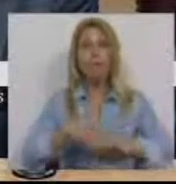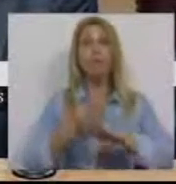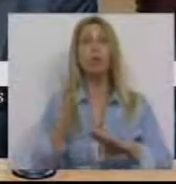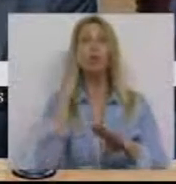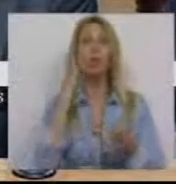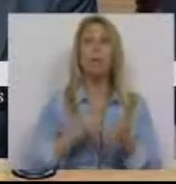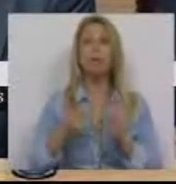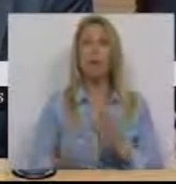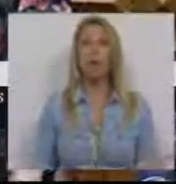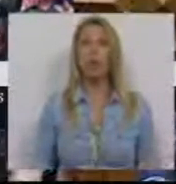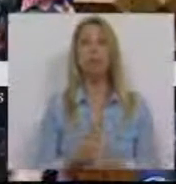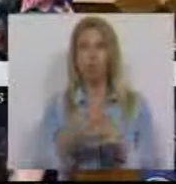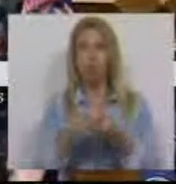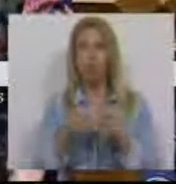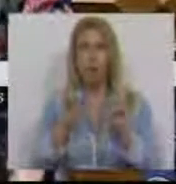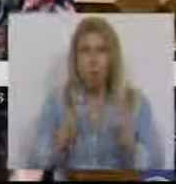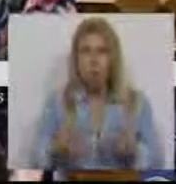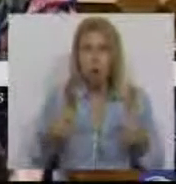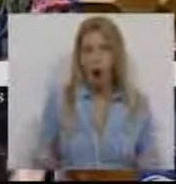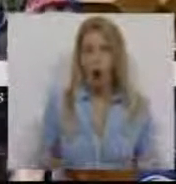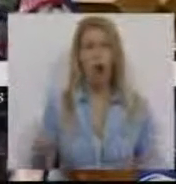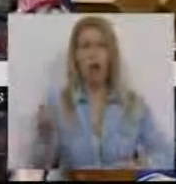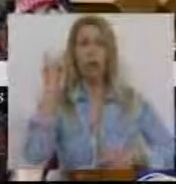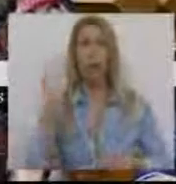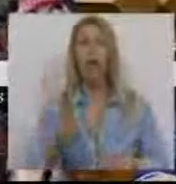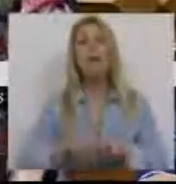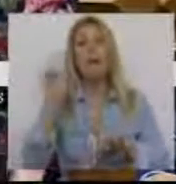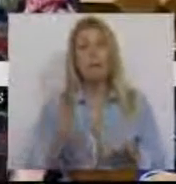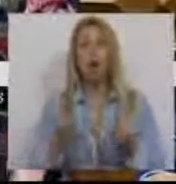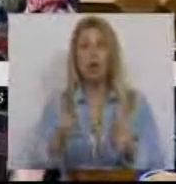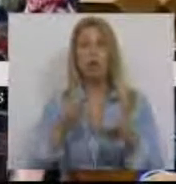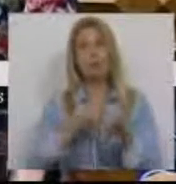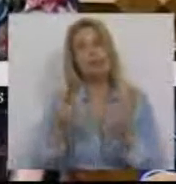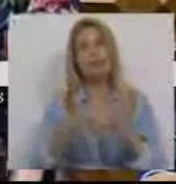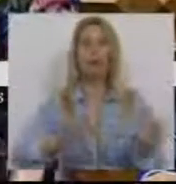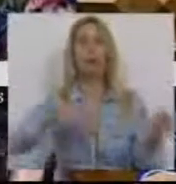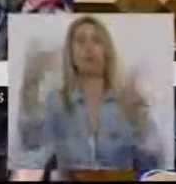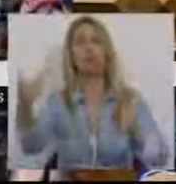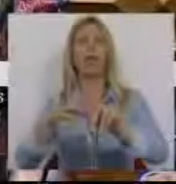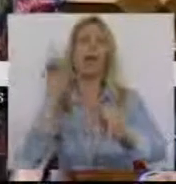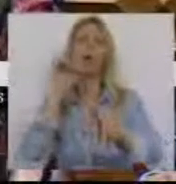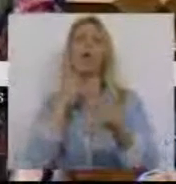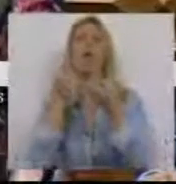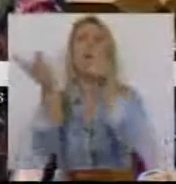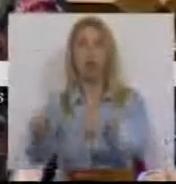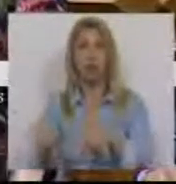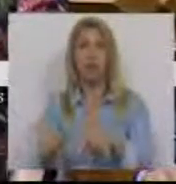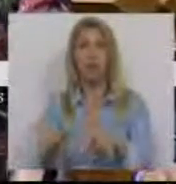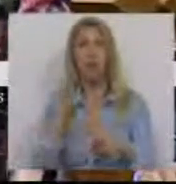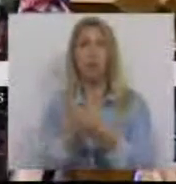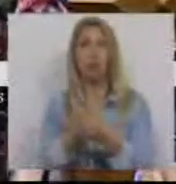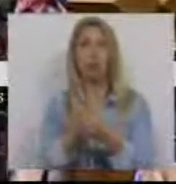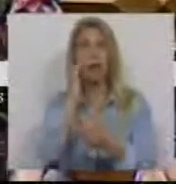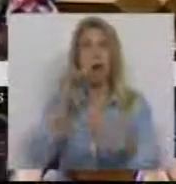exatamente porque o problema não começou agora. É naturalmente que pelo envio de técnicos para a requalificação que este processo veio a ser